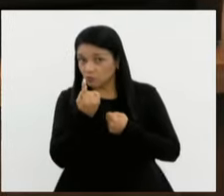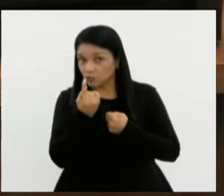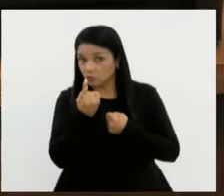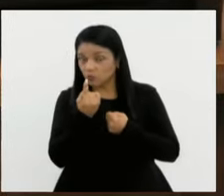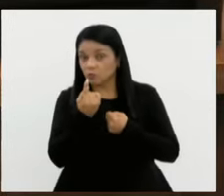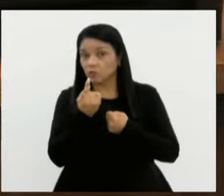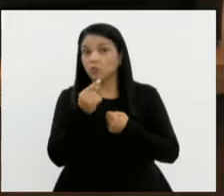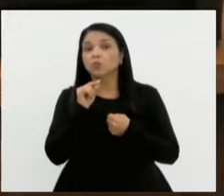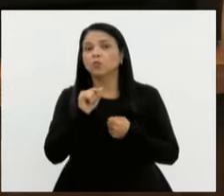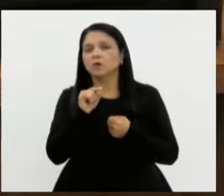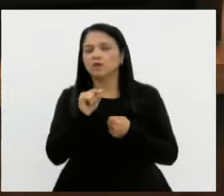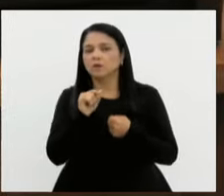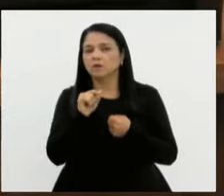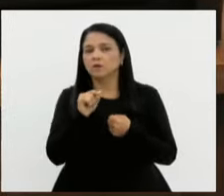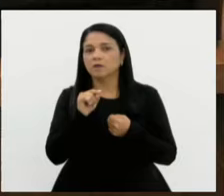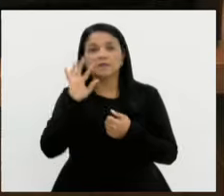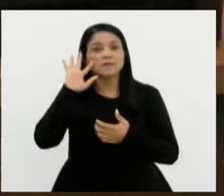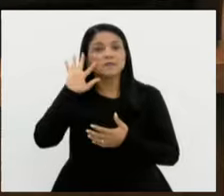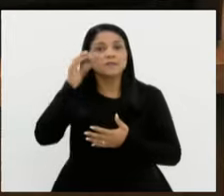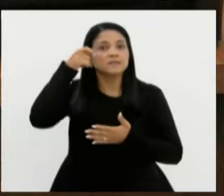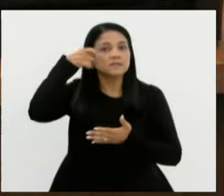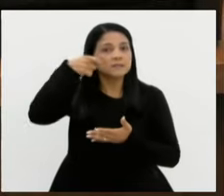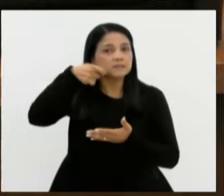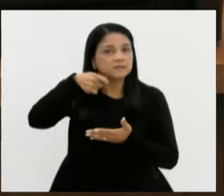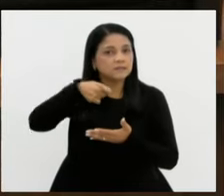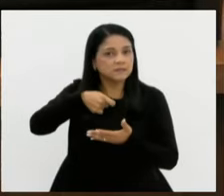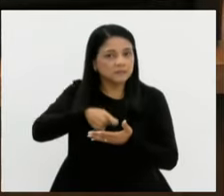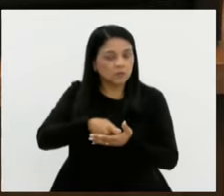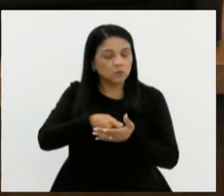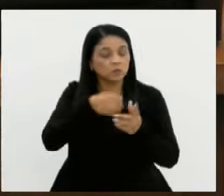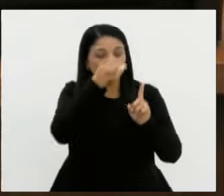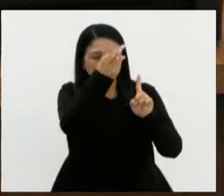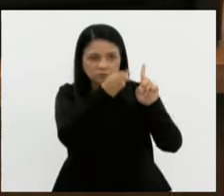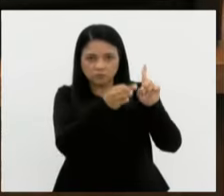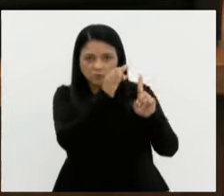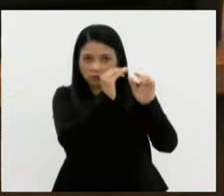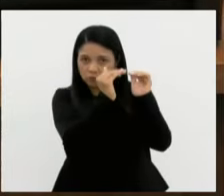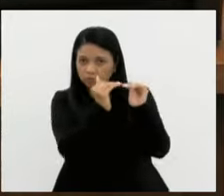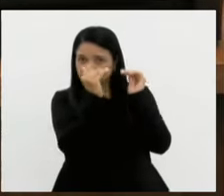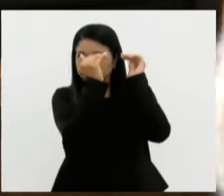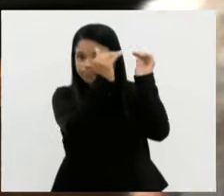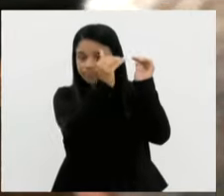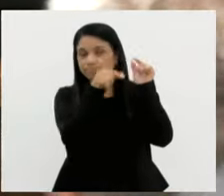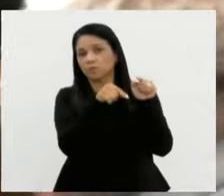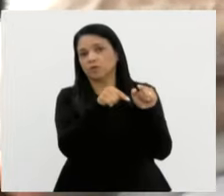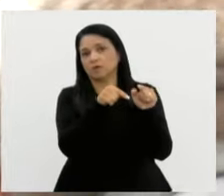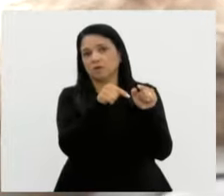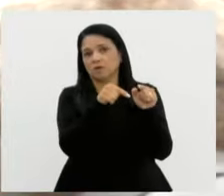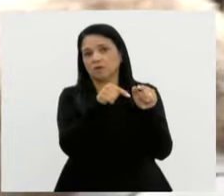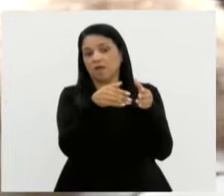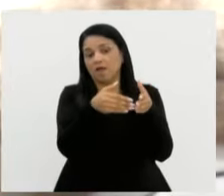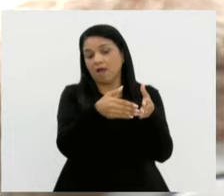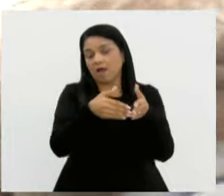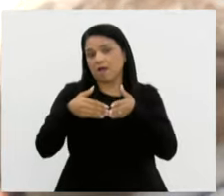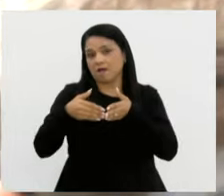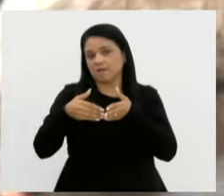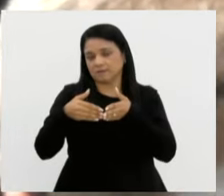considerar a decisão monocrática do desembargador que afastava a deputada